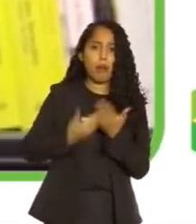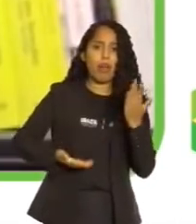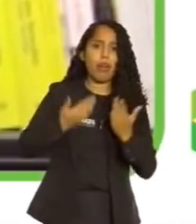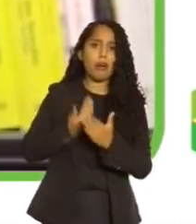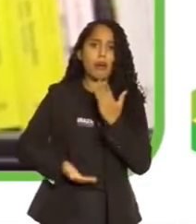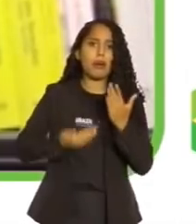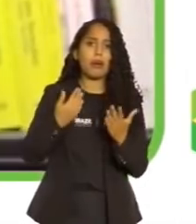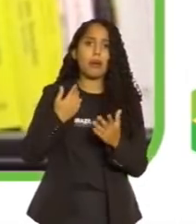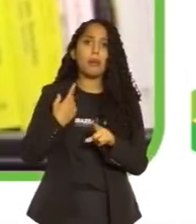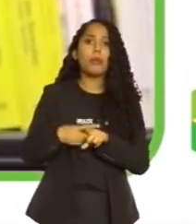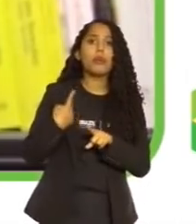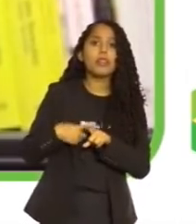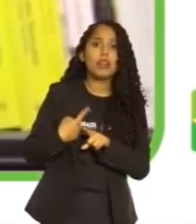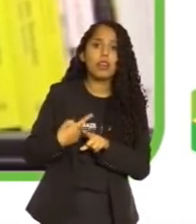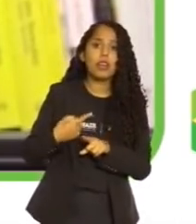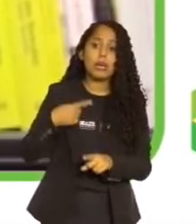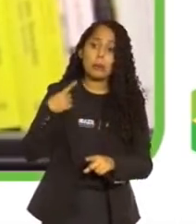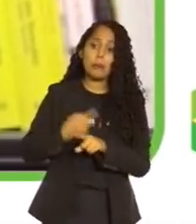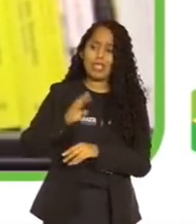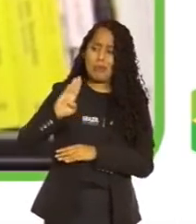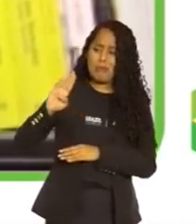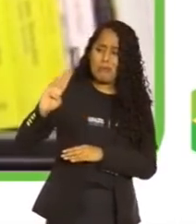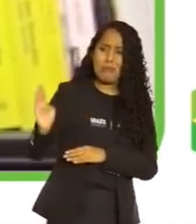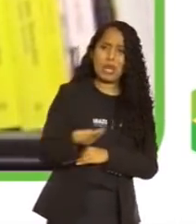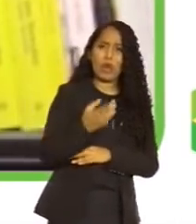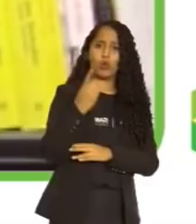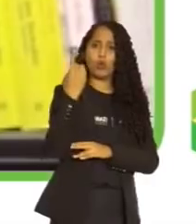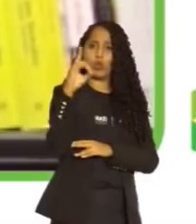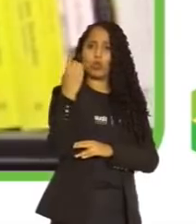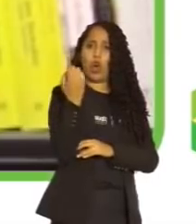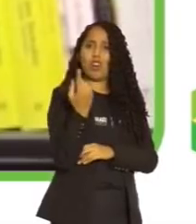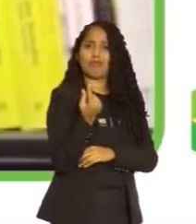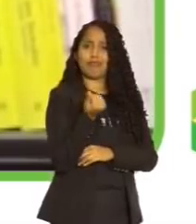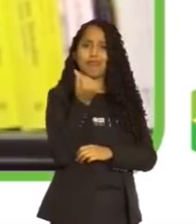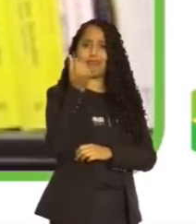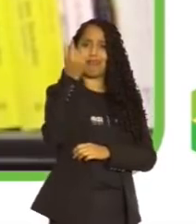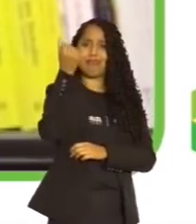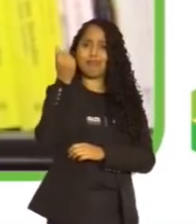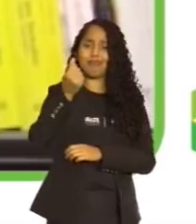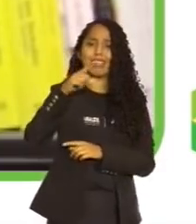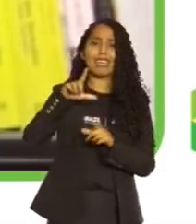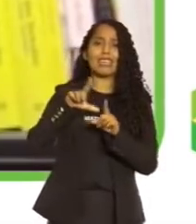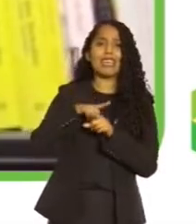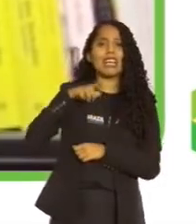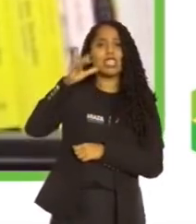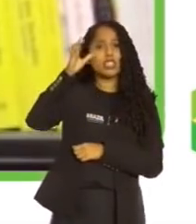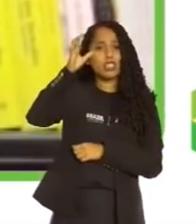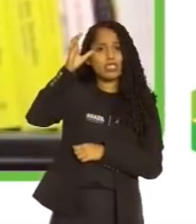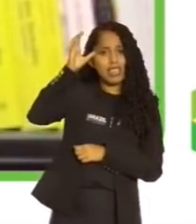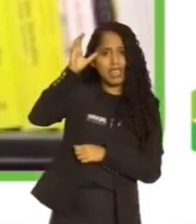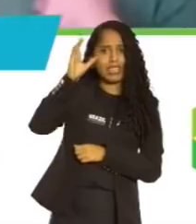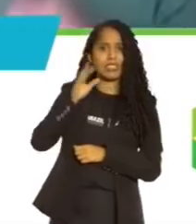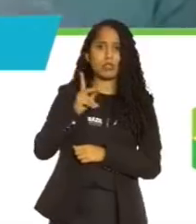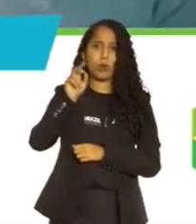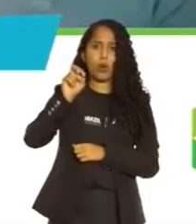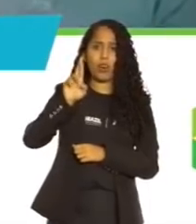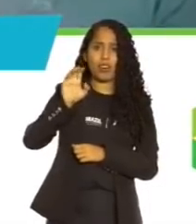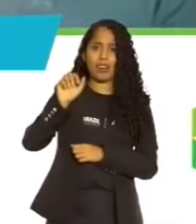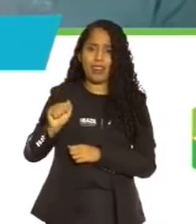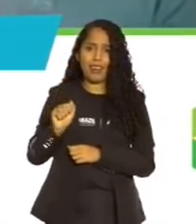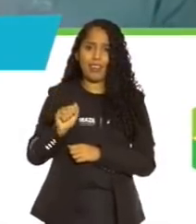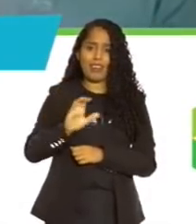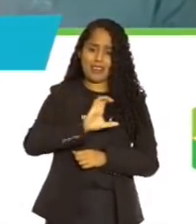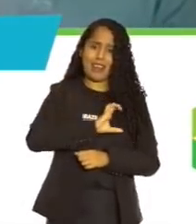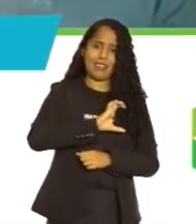perdemos bilhões de dólares de investimentos de investidores japoneses, sul-coreanos, europeus, canadenses e